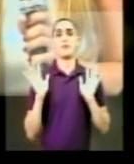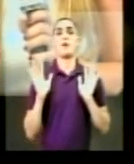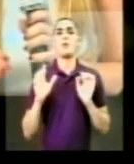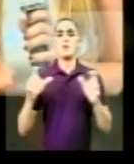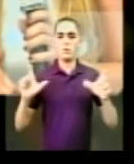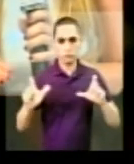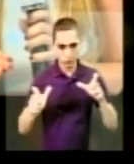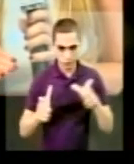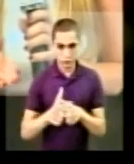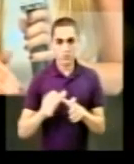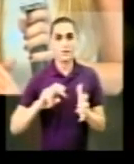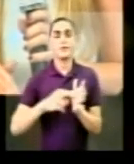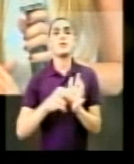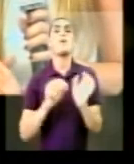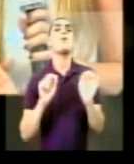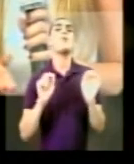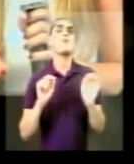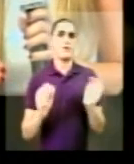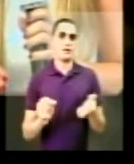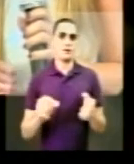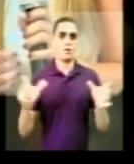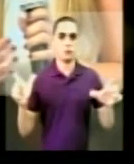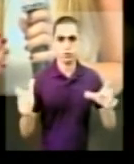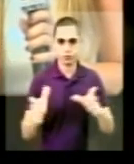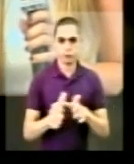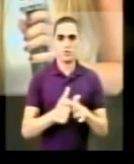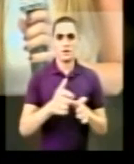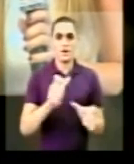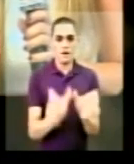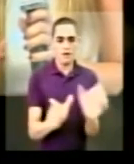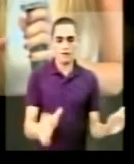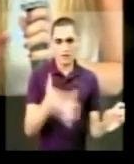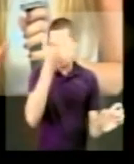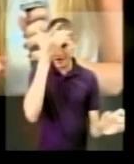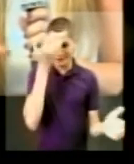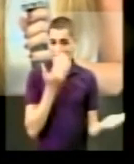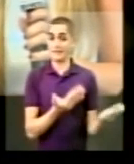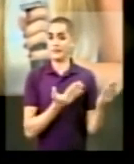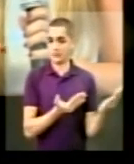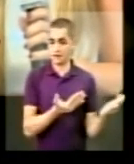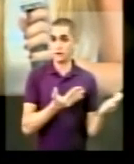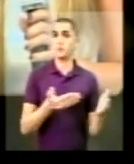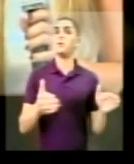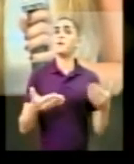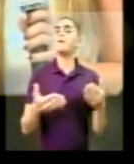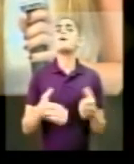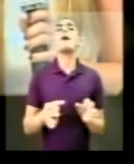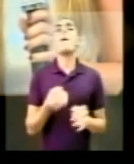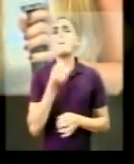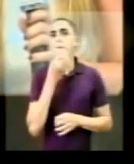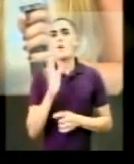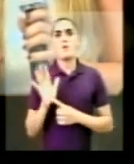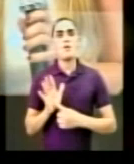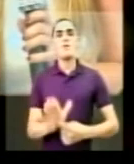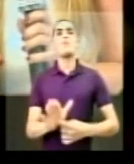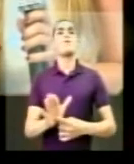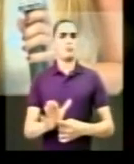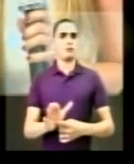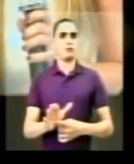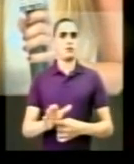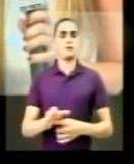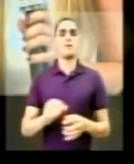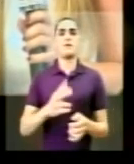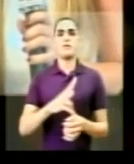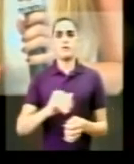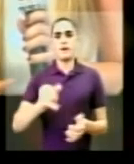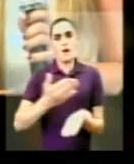dizer que diminuíram as suspeitas, certo? Que é um bom sinal nós iniciarmos uma tendência de redução de suspeitas